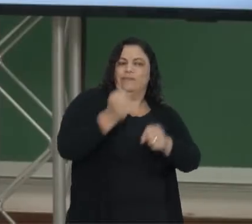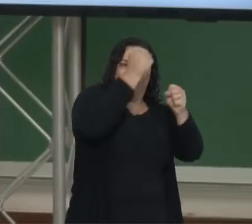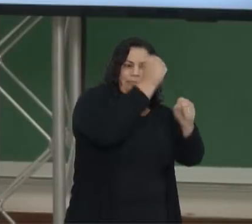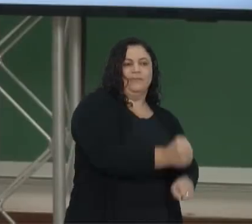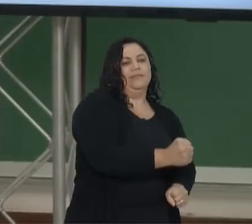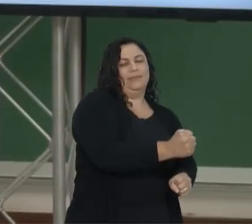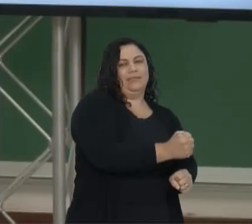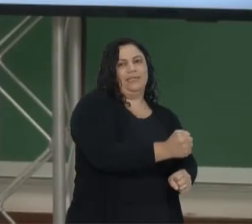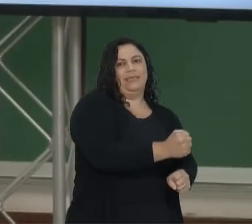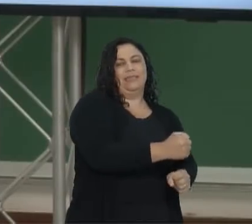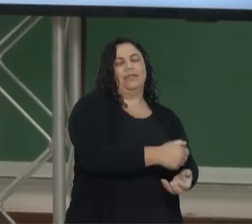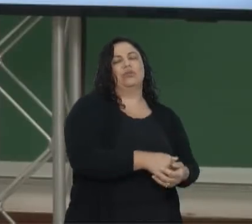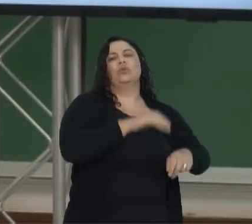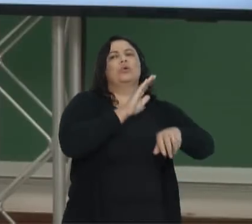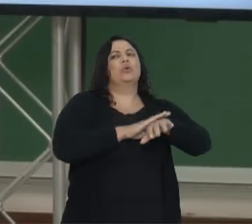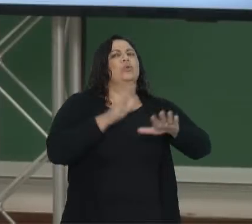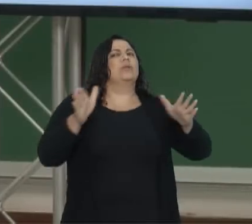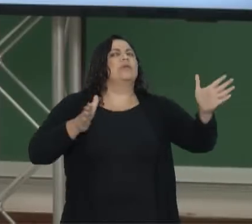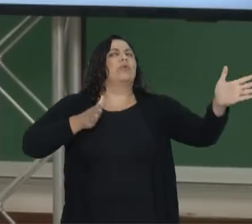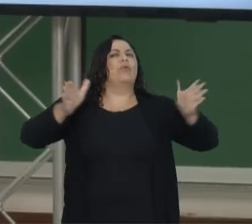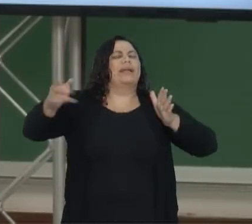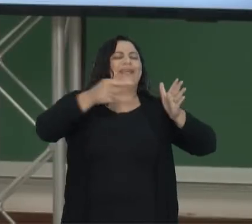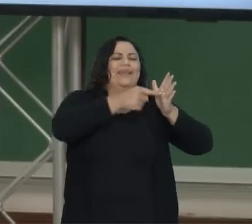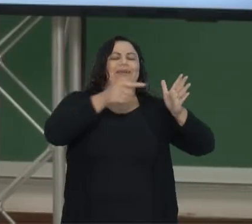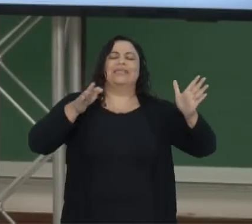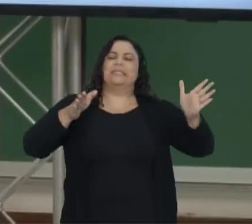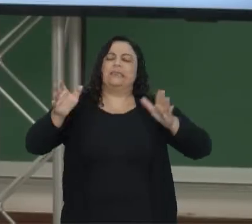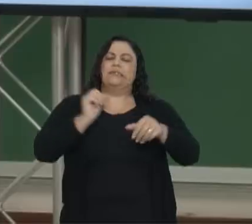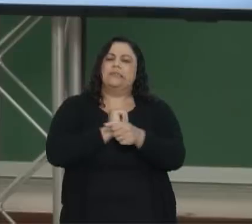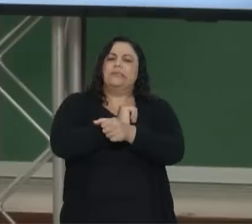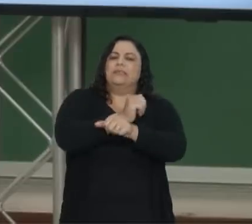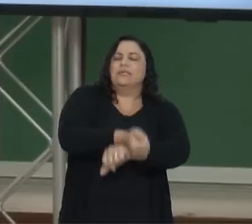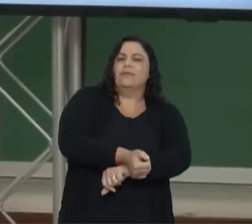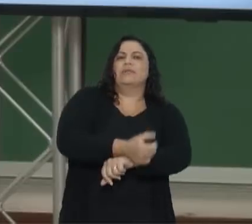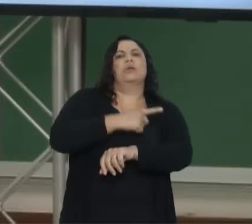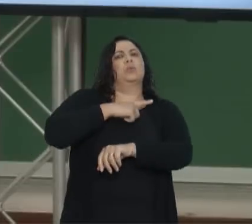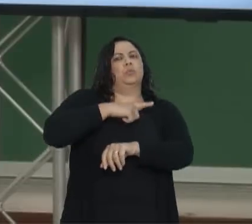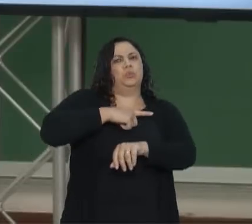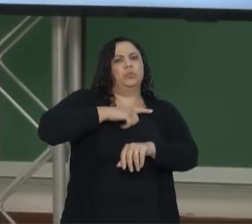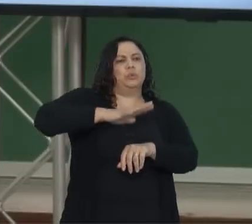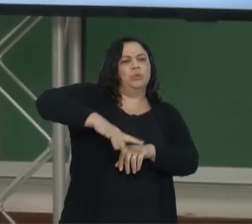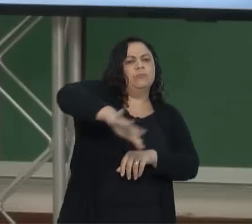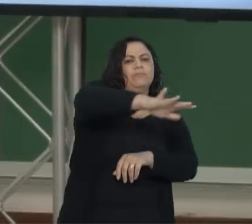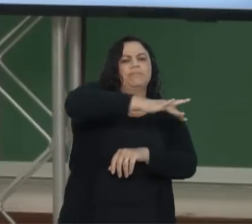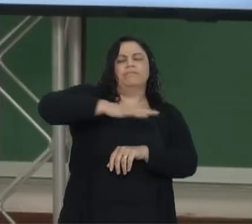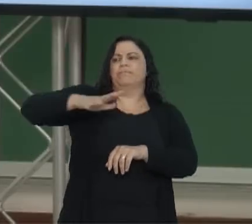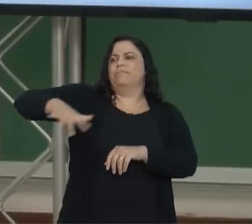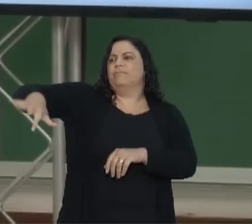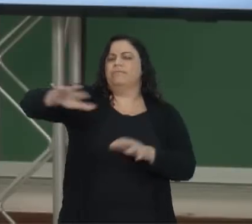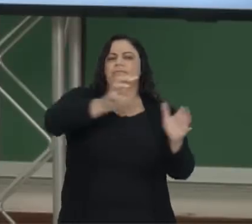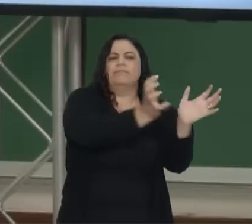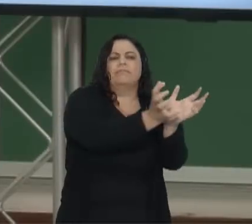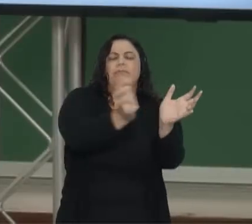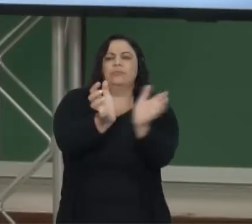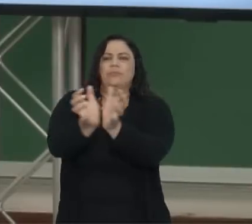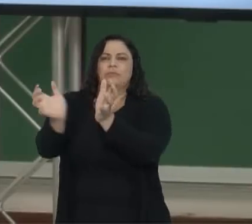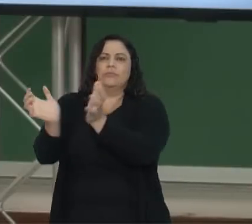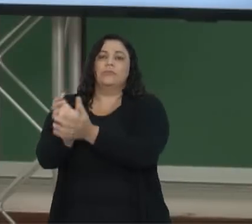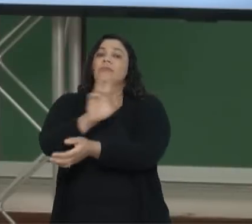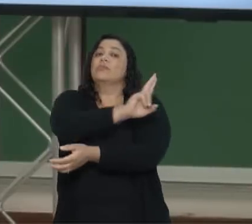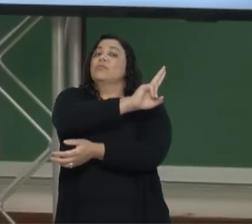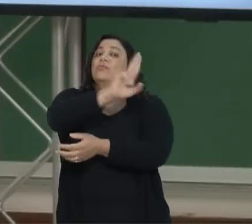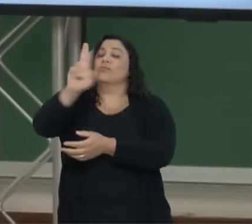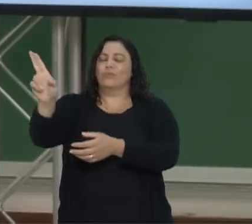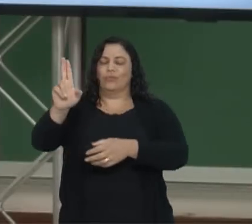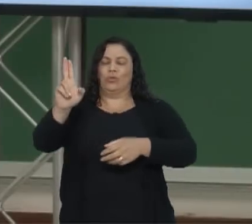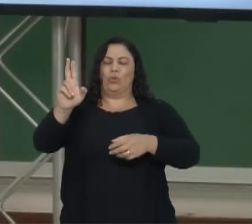Durante os tempos de escravidão no Brasil, existiram essas áreas chamadas de quilombos. Então, bem importante para a gente pensar que ali eles conseguiam,